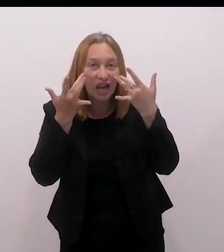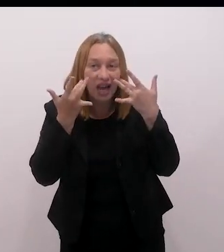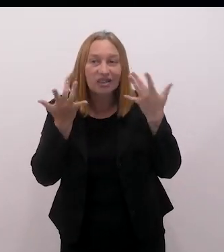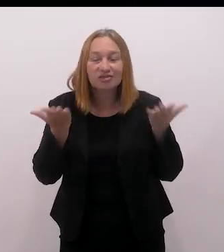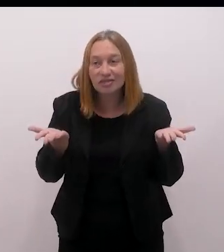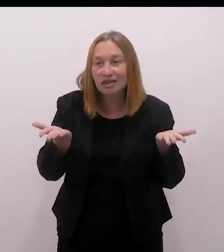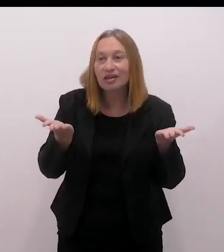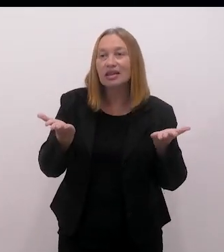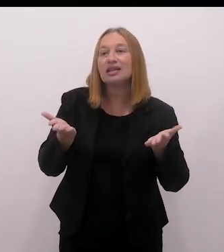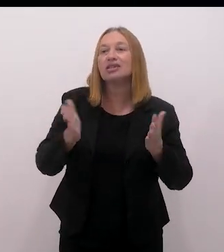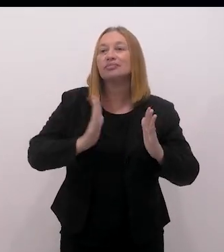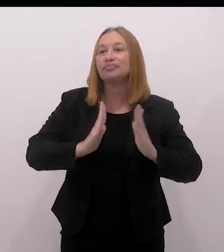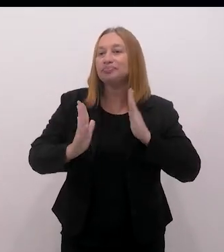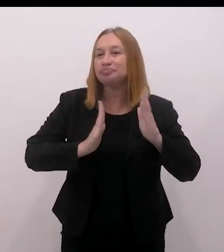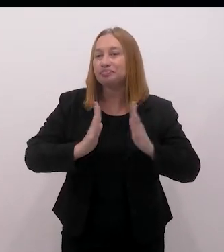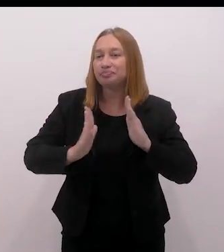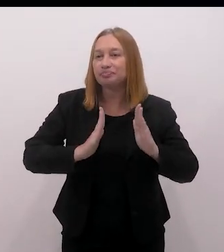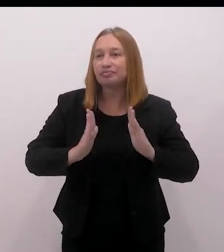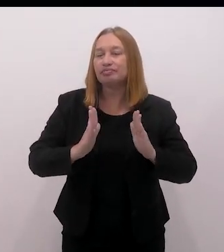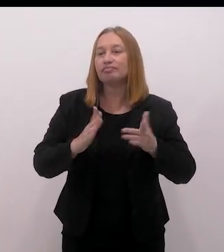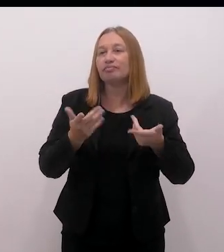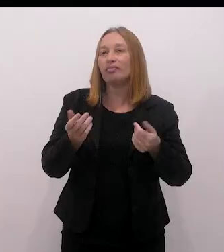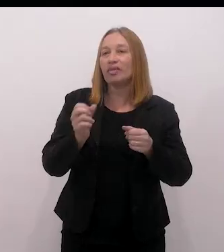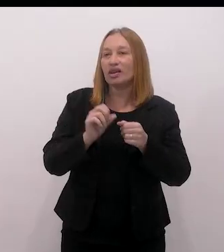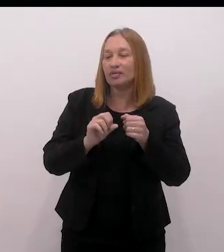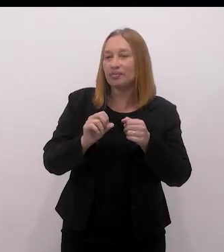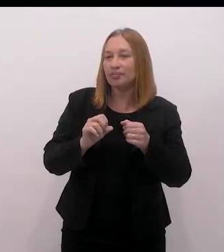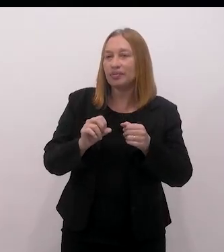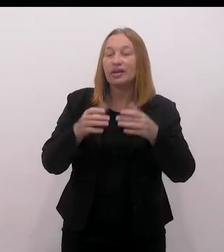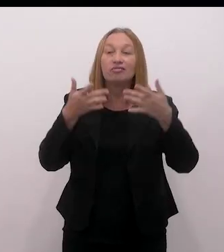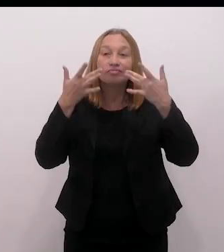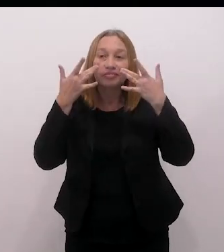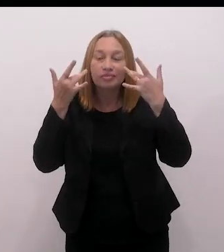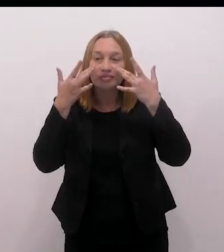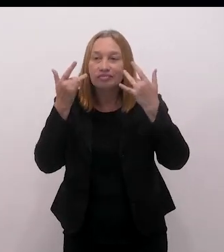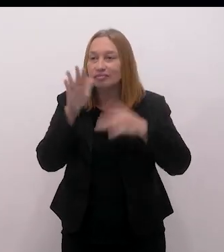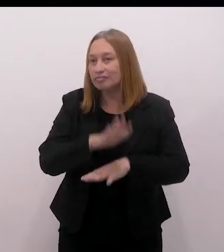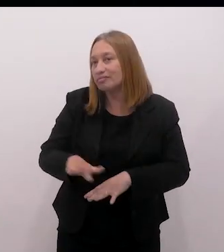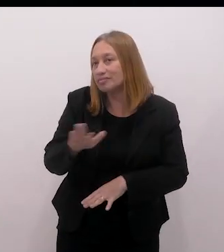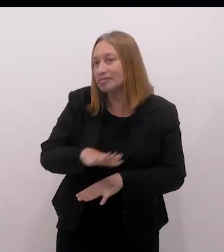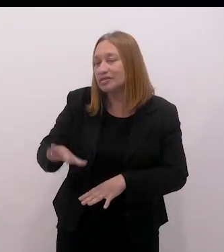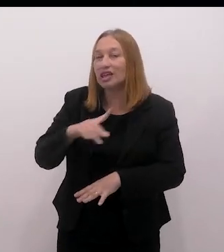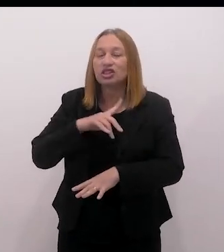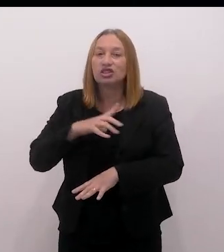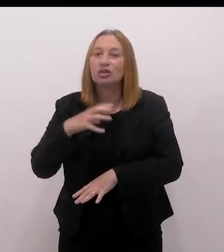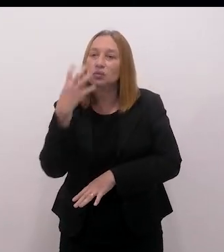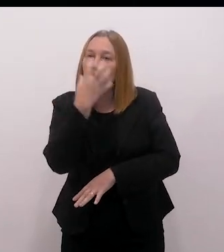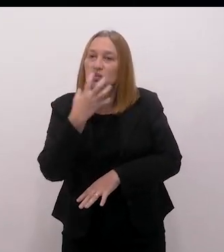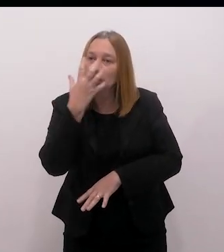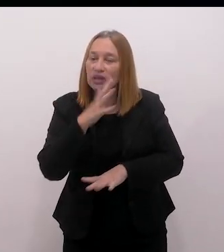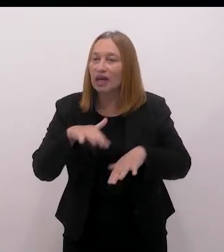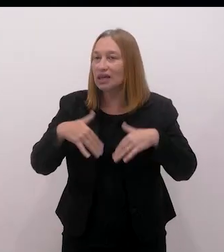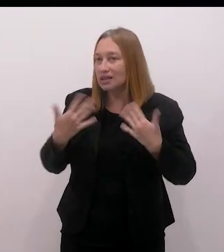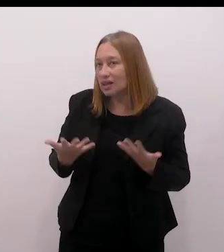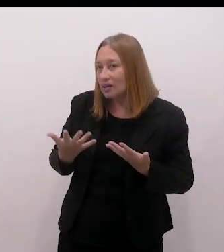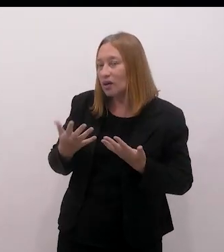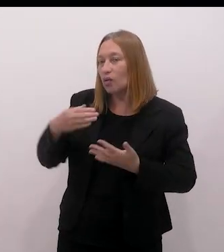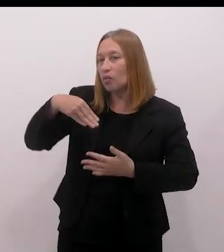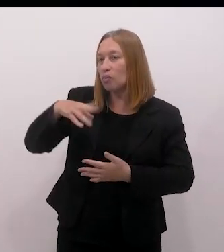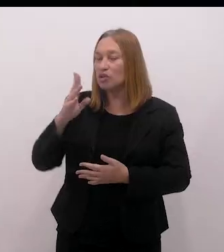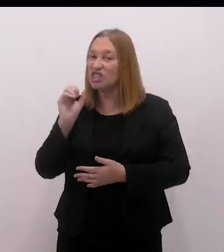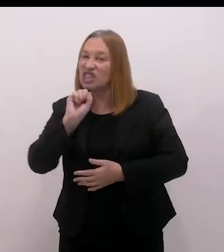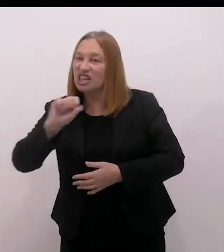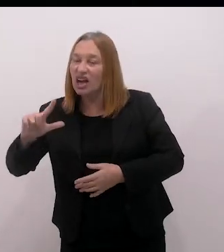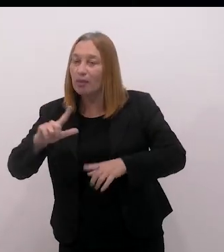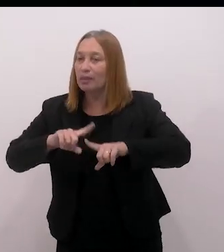né? E na época a gente fazia peças infantis que tinham música, então não era um musical, mas a gente já